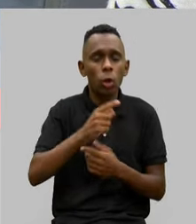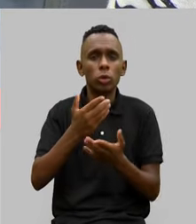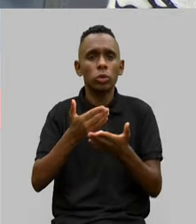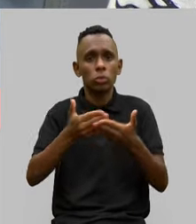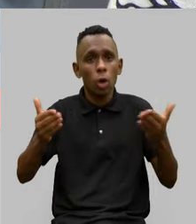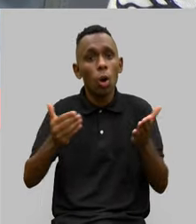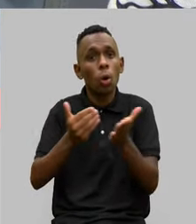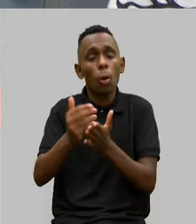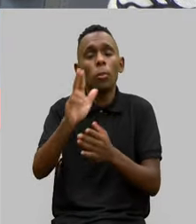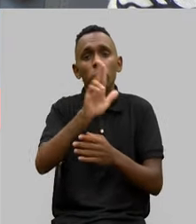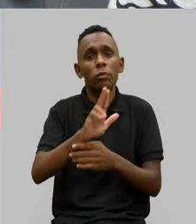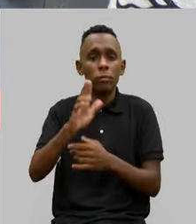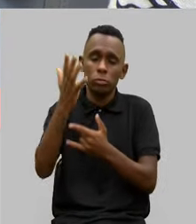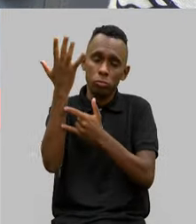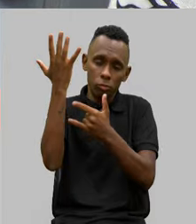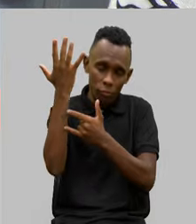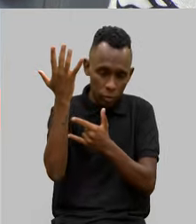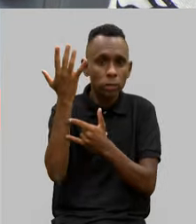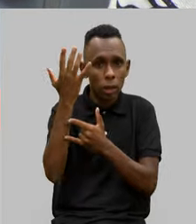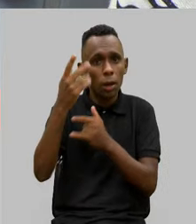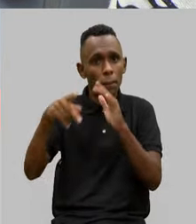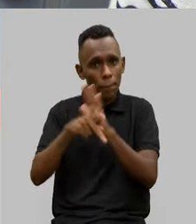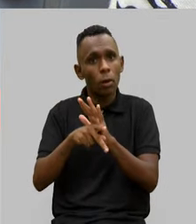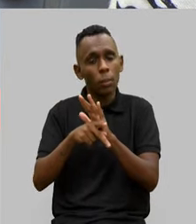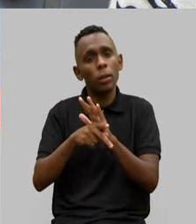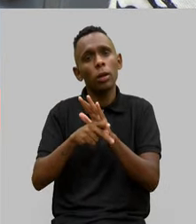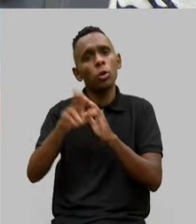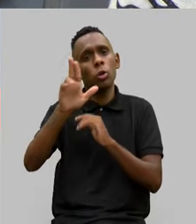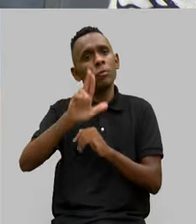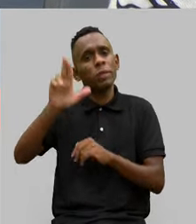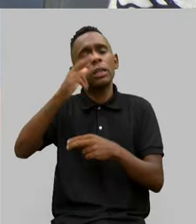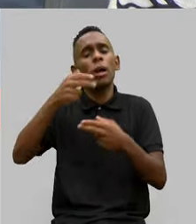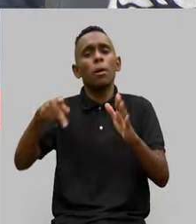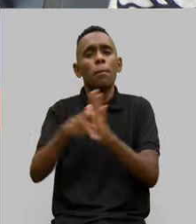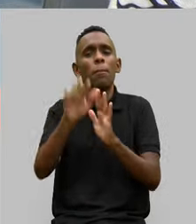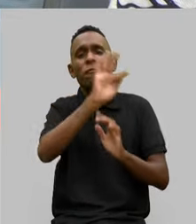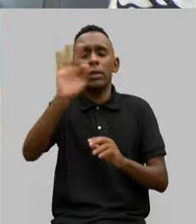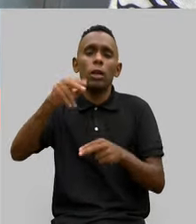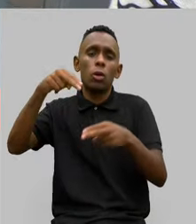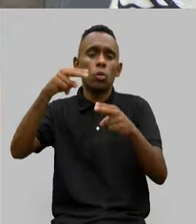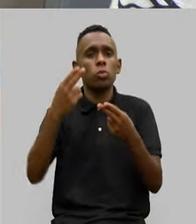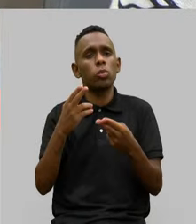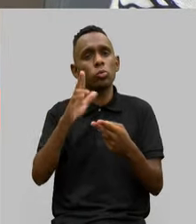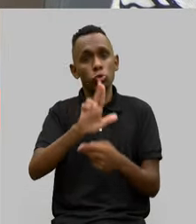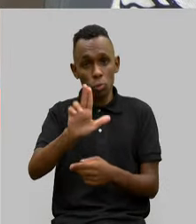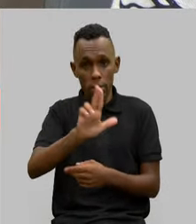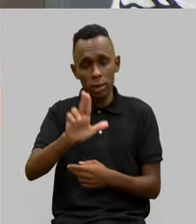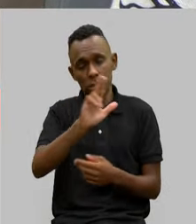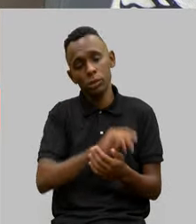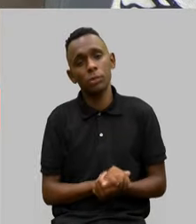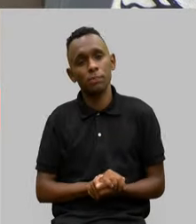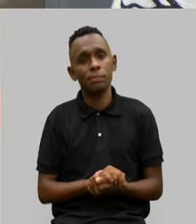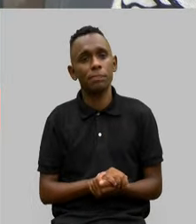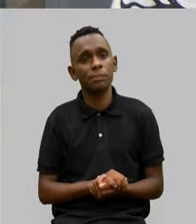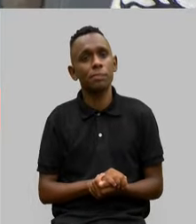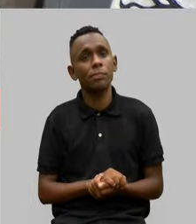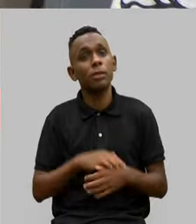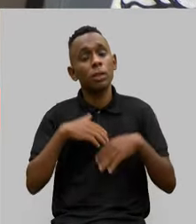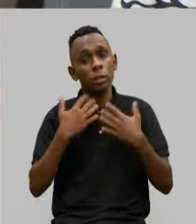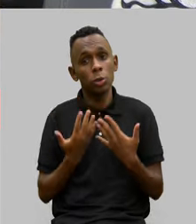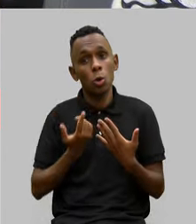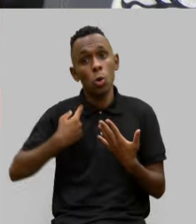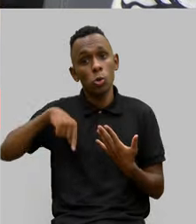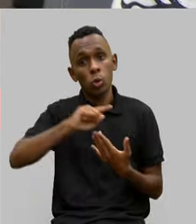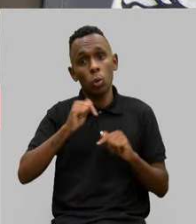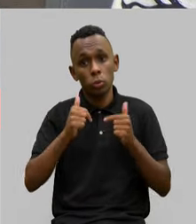universidade Federal de Minas Gerais Universidade Federal de Uberlândia acho que eu a superintendência de fiscalização do trabalho onde a nossa